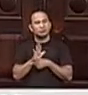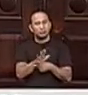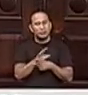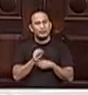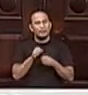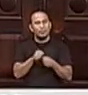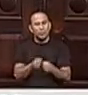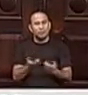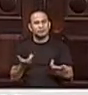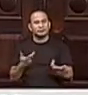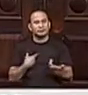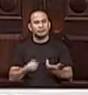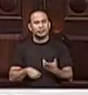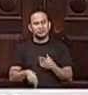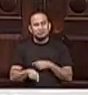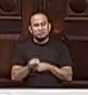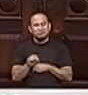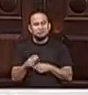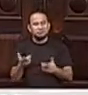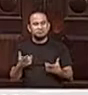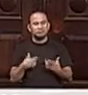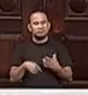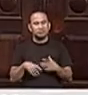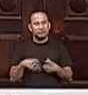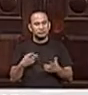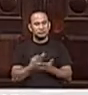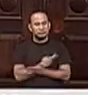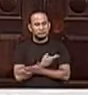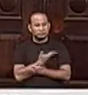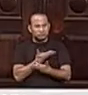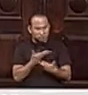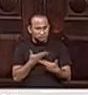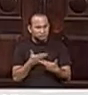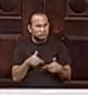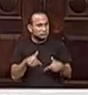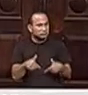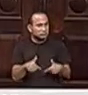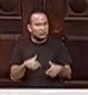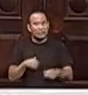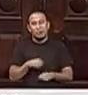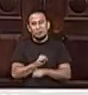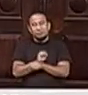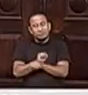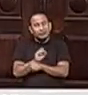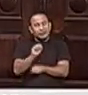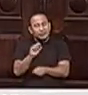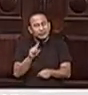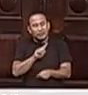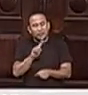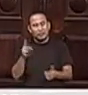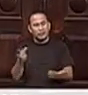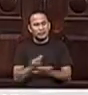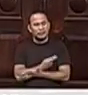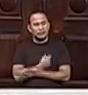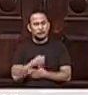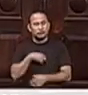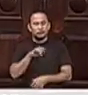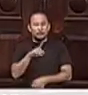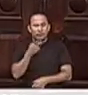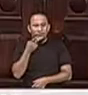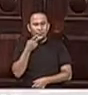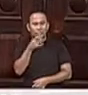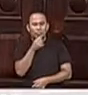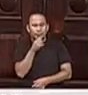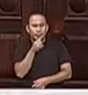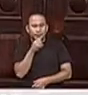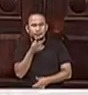gerar determinado tipo de consequência. Espero que isso não aconteça. Não quero, só estou fazendo